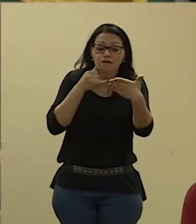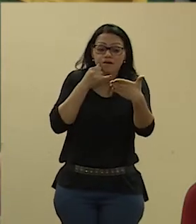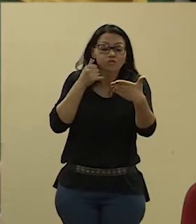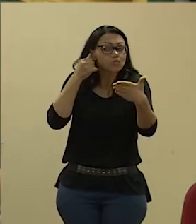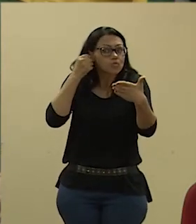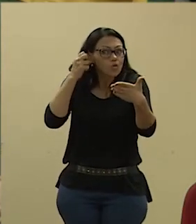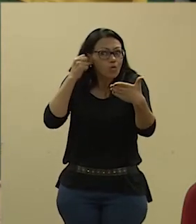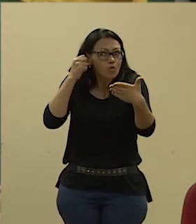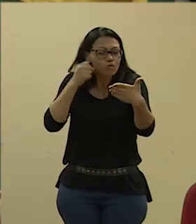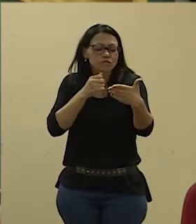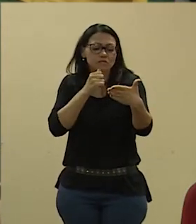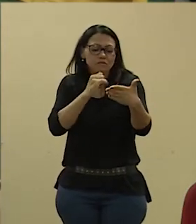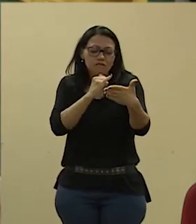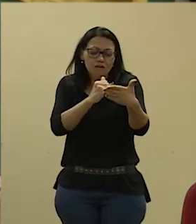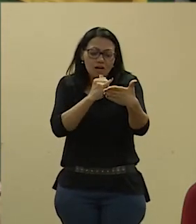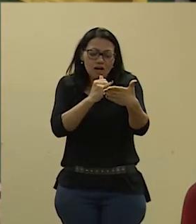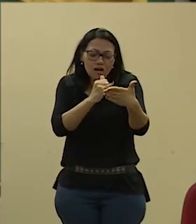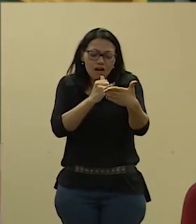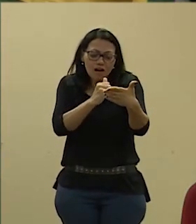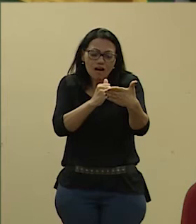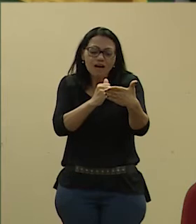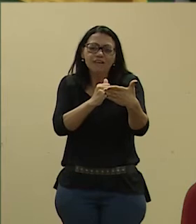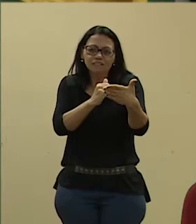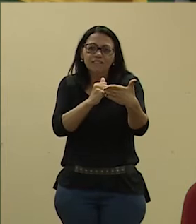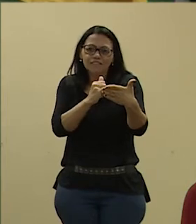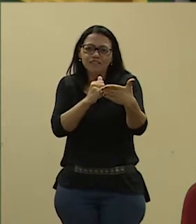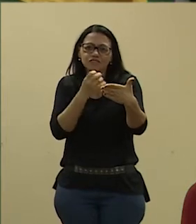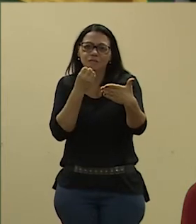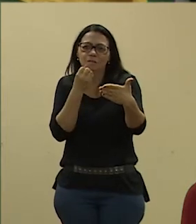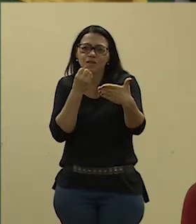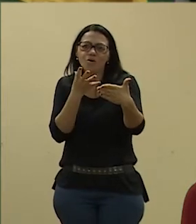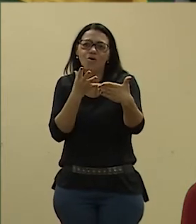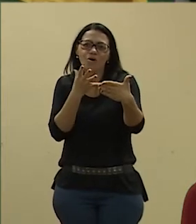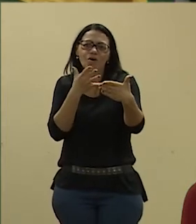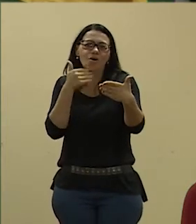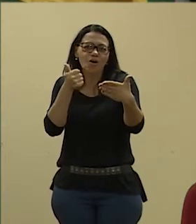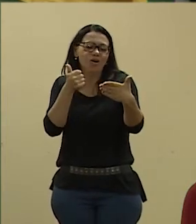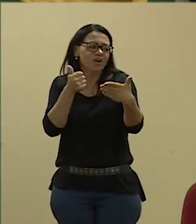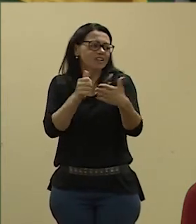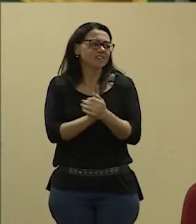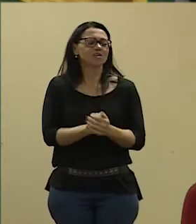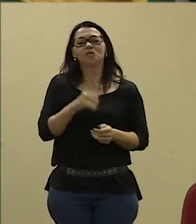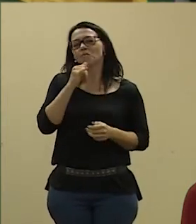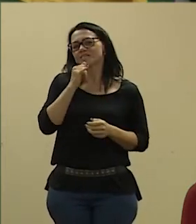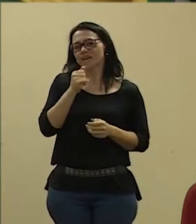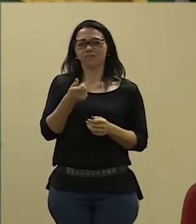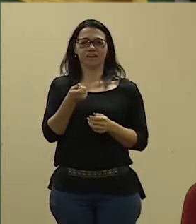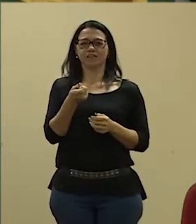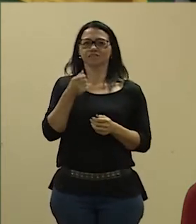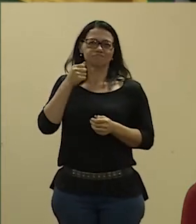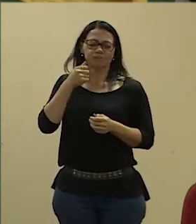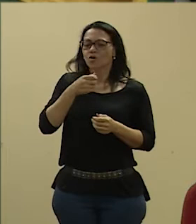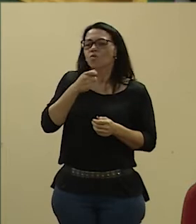que eu faço com o microfone de lapela a não quero gastar tendem modelo de 3 reais no mercado livre de microfone na lapela vai ser